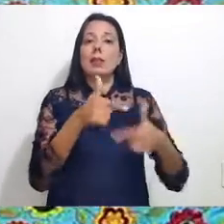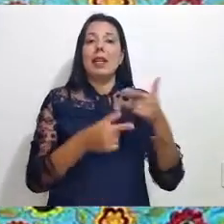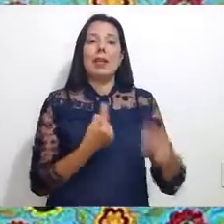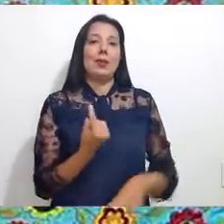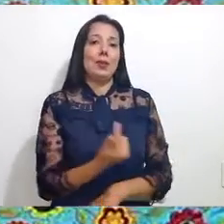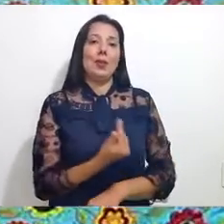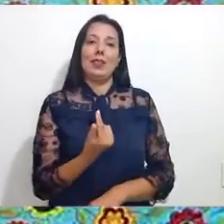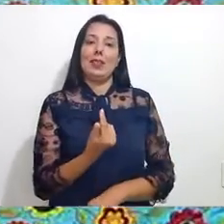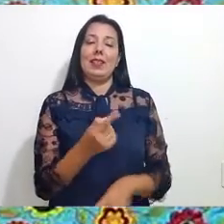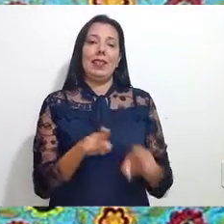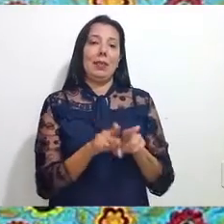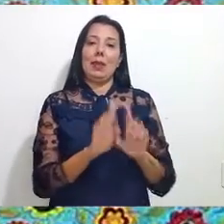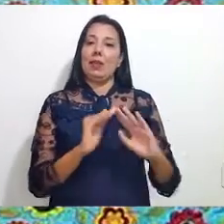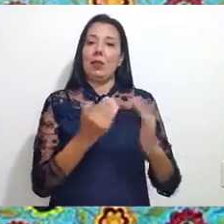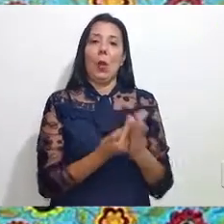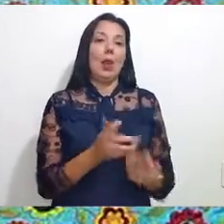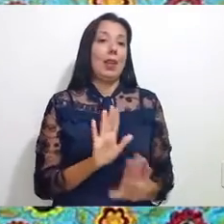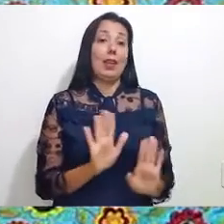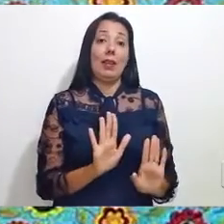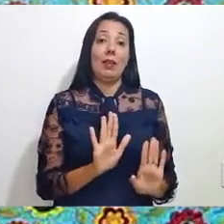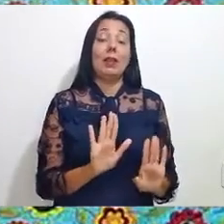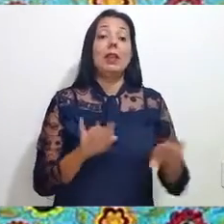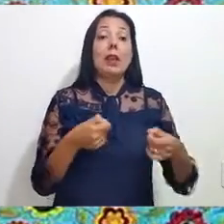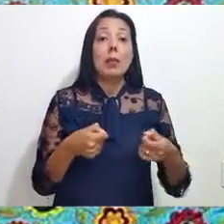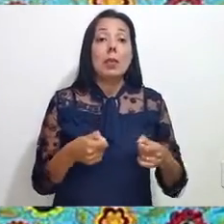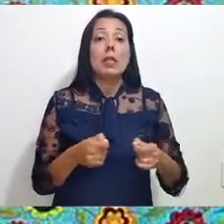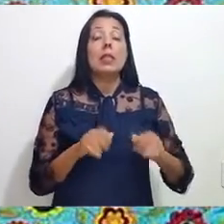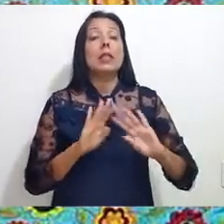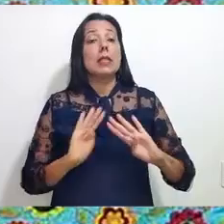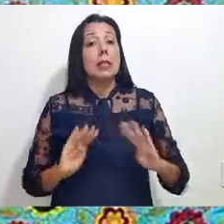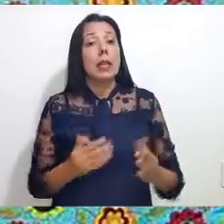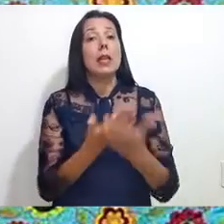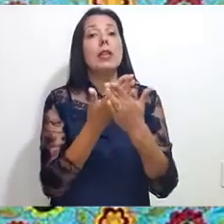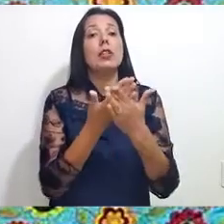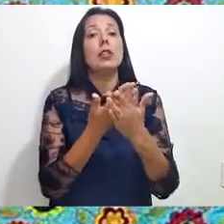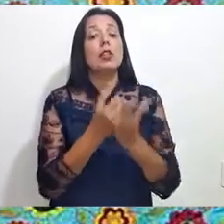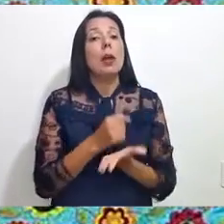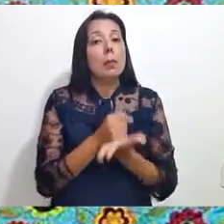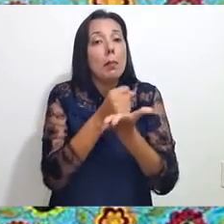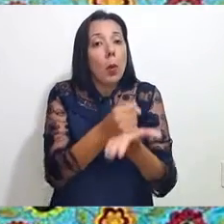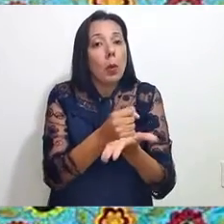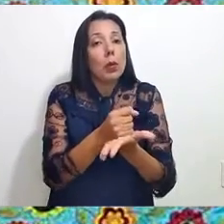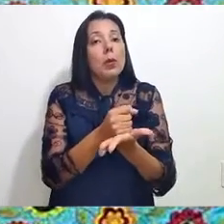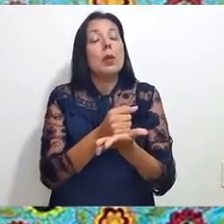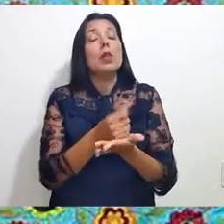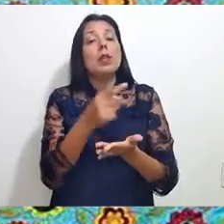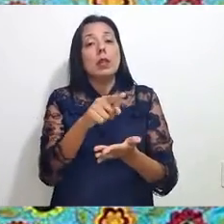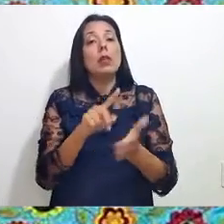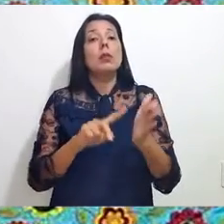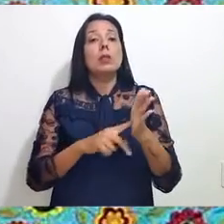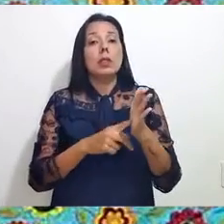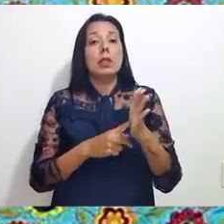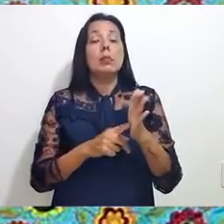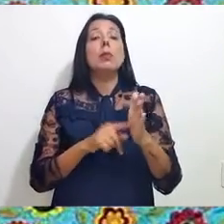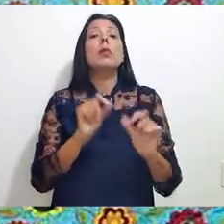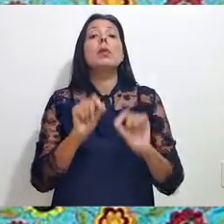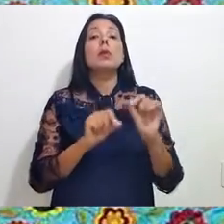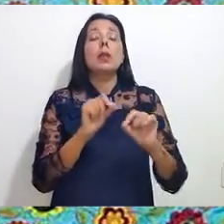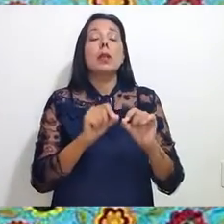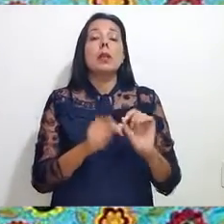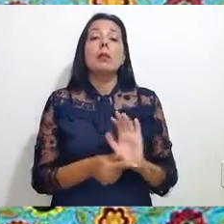que professores e professoras precisam entender. E a gente tem que também frisar que a